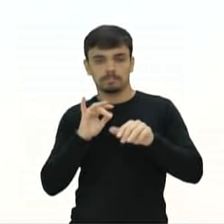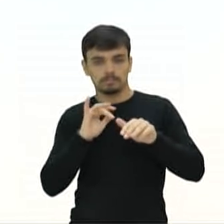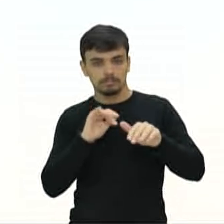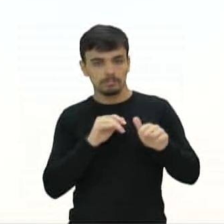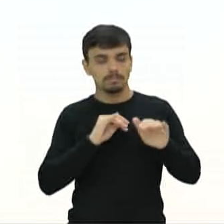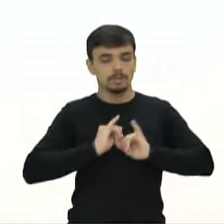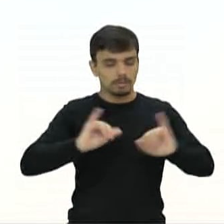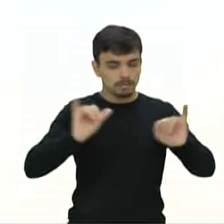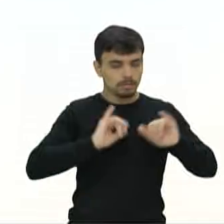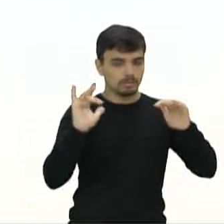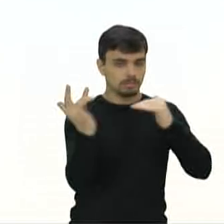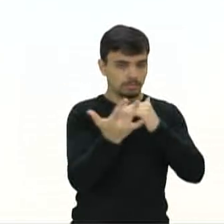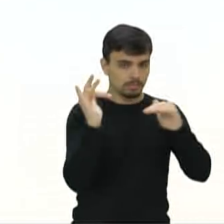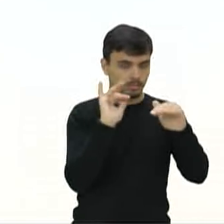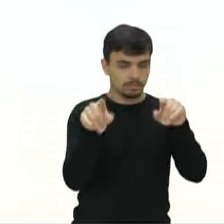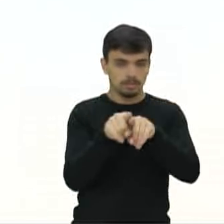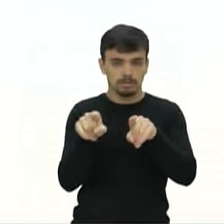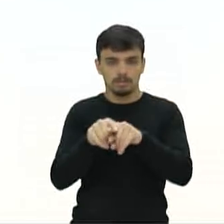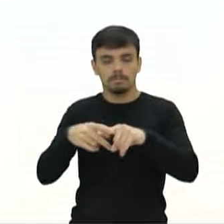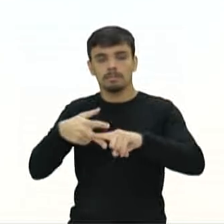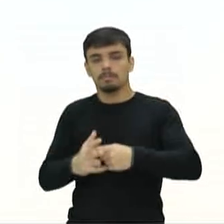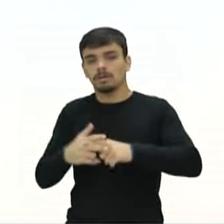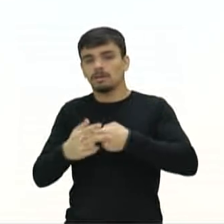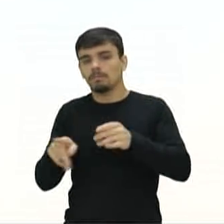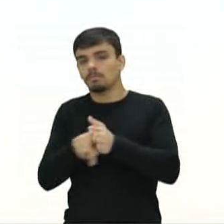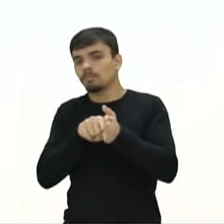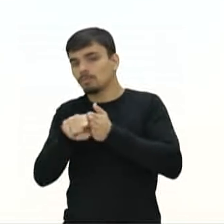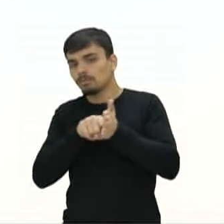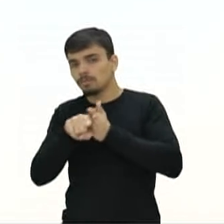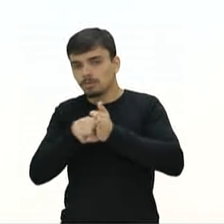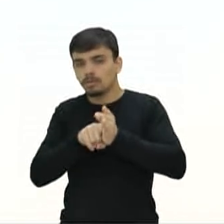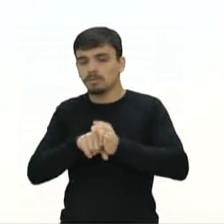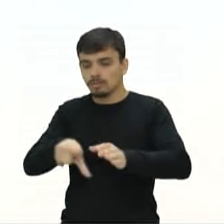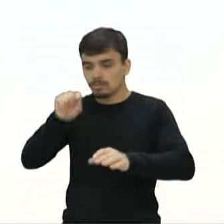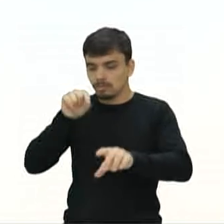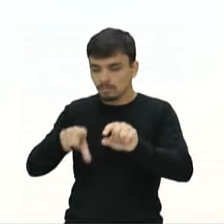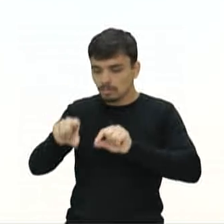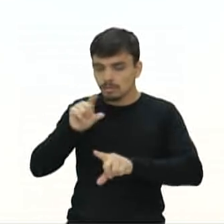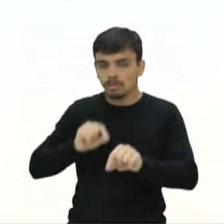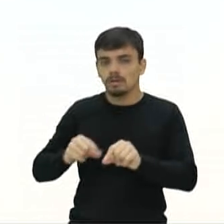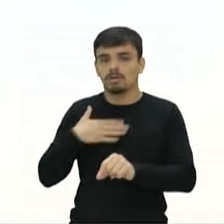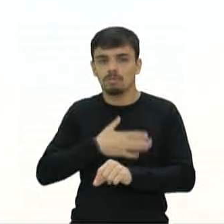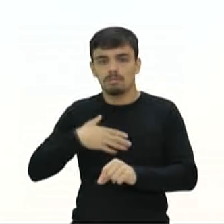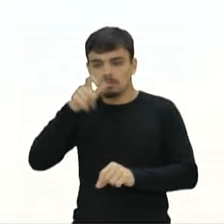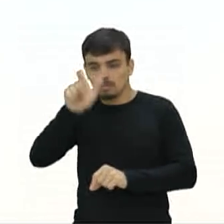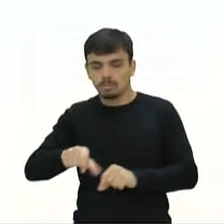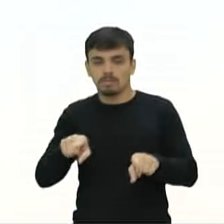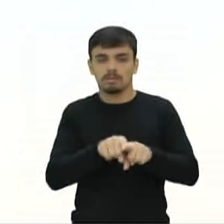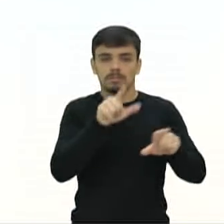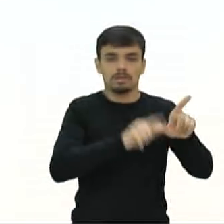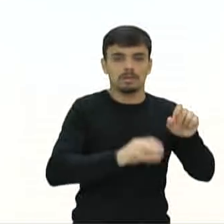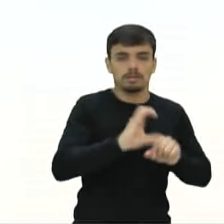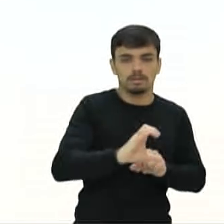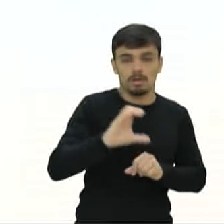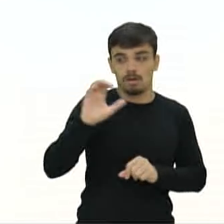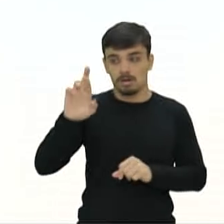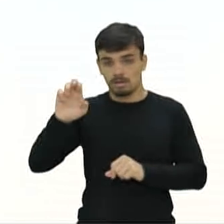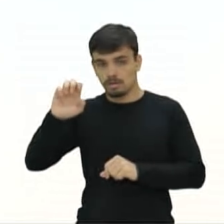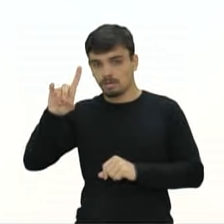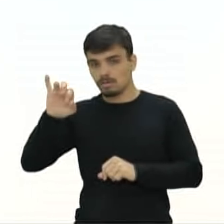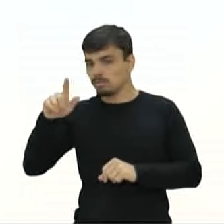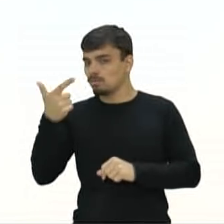Direcionamento de propagandas em redes sociais e mecanismos de busca a partir das preferências do usuário. Ou letra C. O rádio não tem